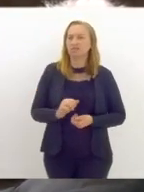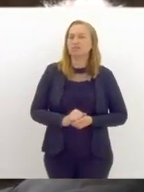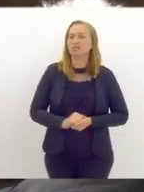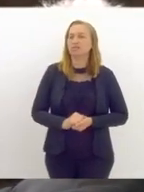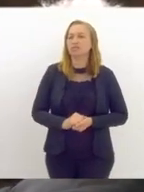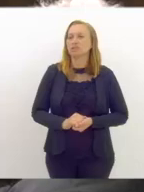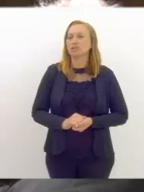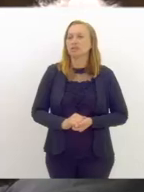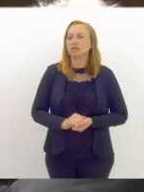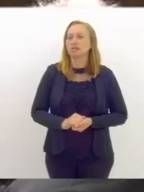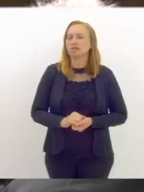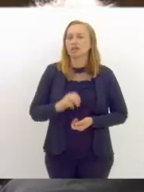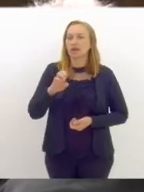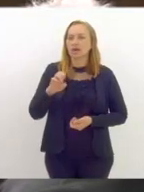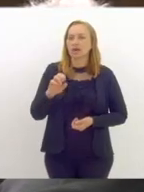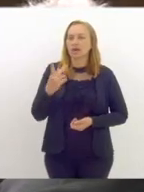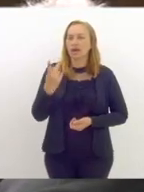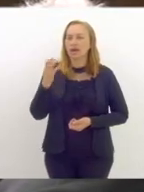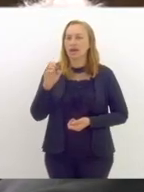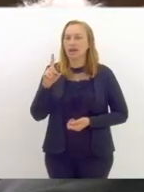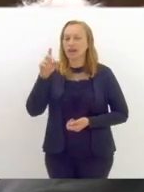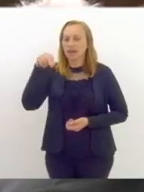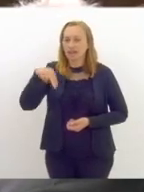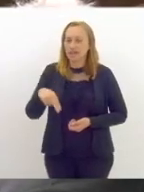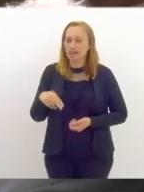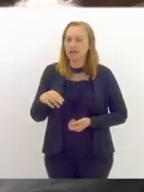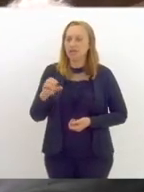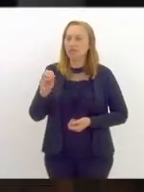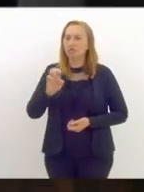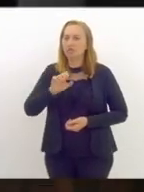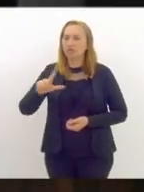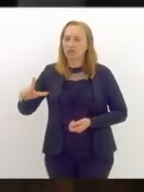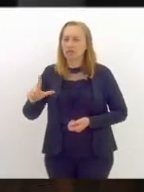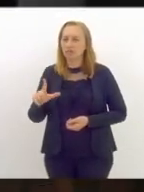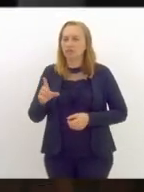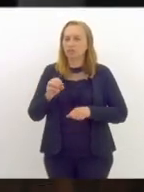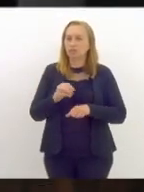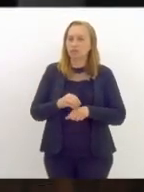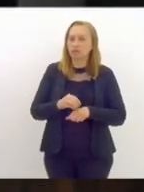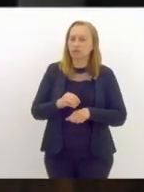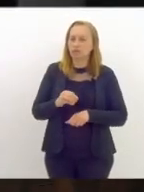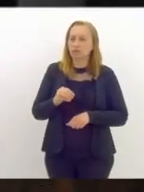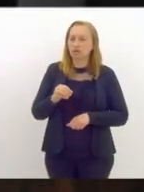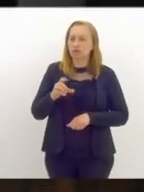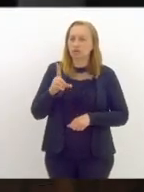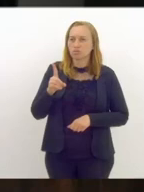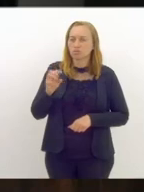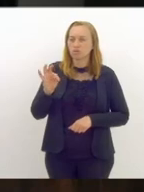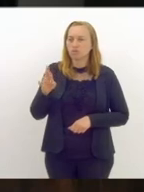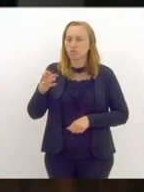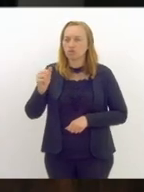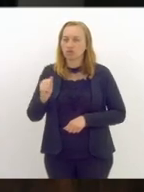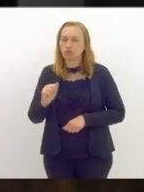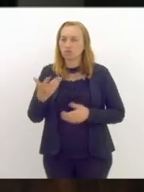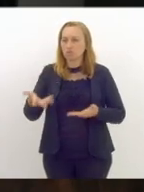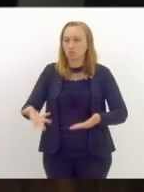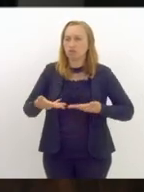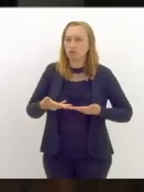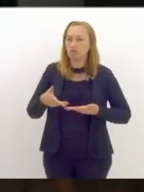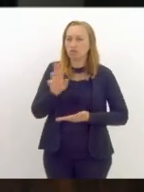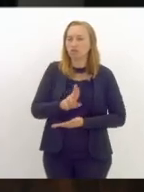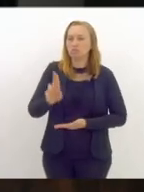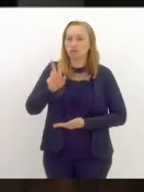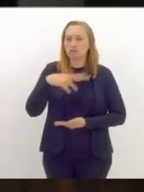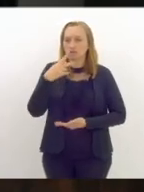Arner, Helen Leão, coronel, diretora-geral de odontologia do CBMERJ. Convido para fazer uso